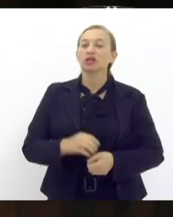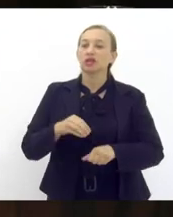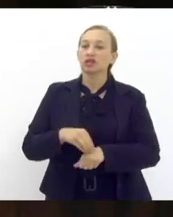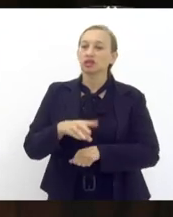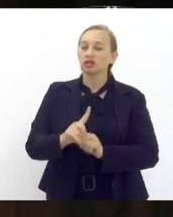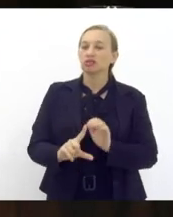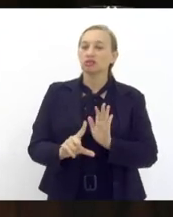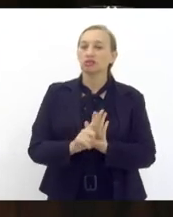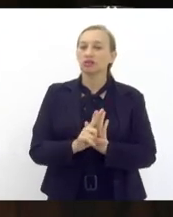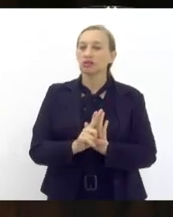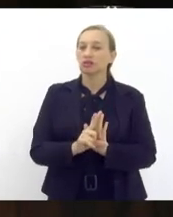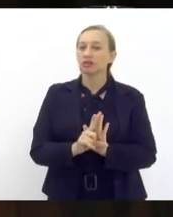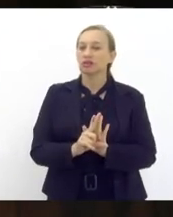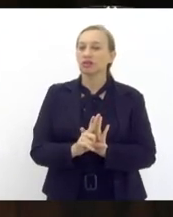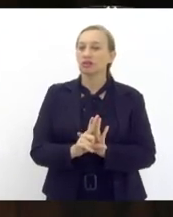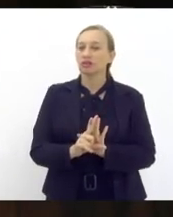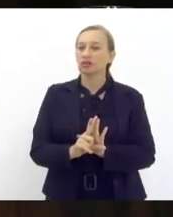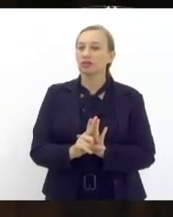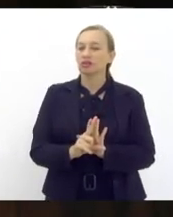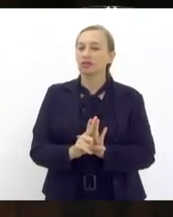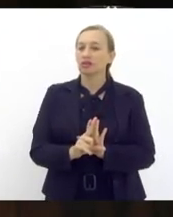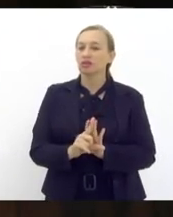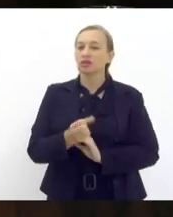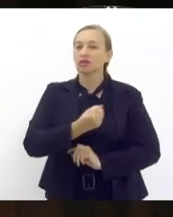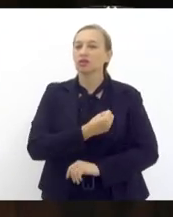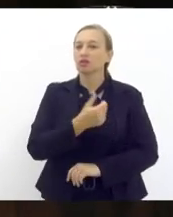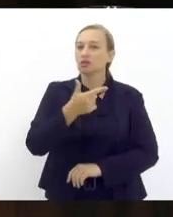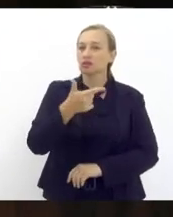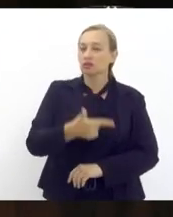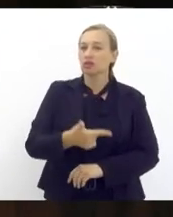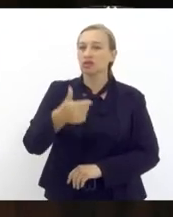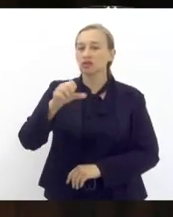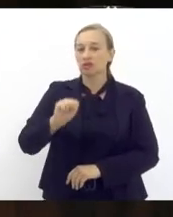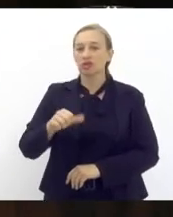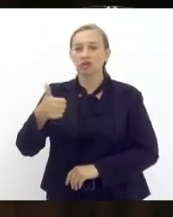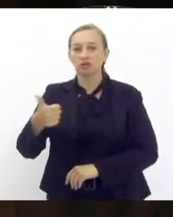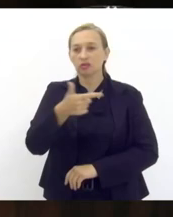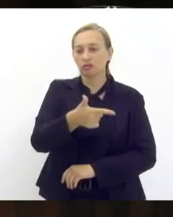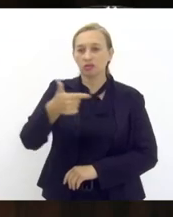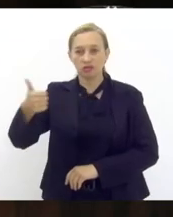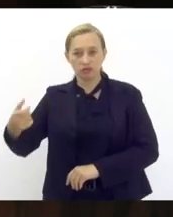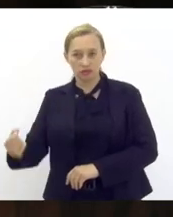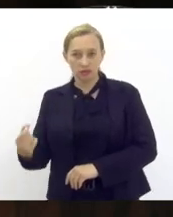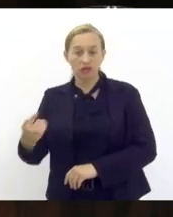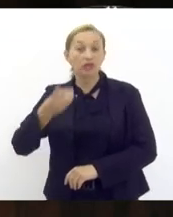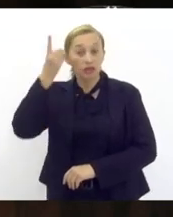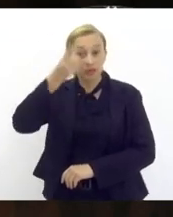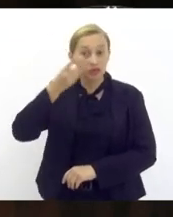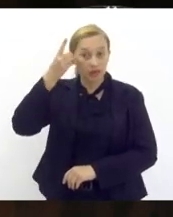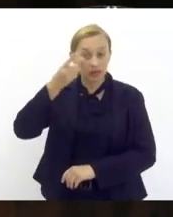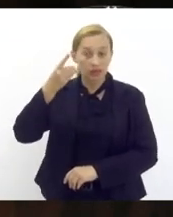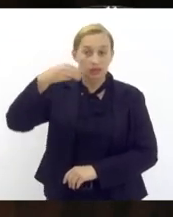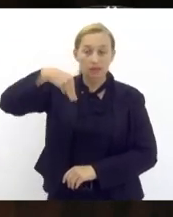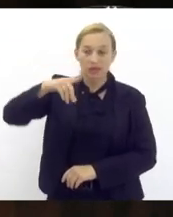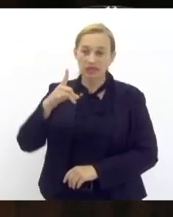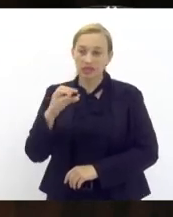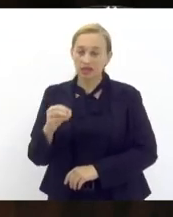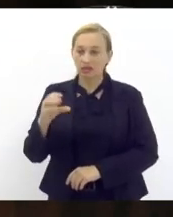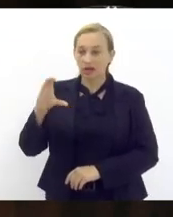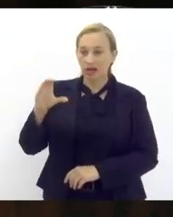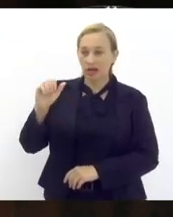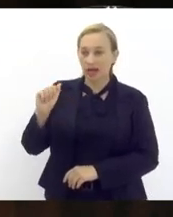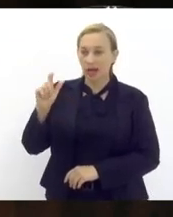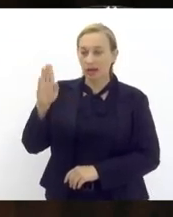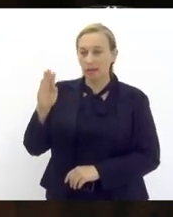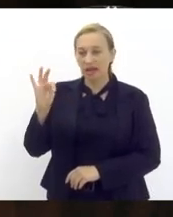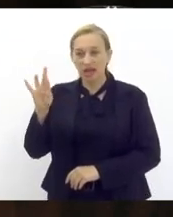Indicação legislativa número 281 de 2020, de autoria do deputado Marcelo Cabeleireiro, que